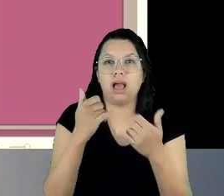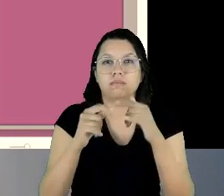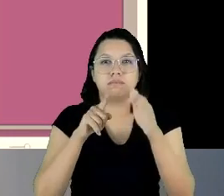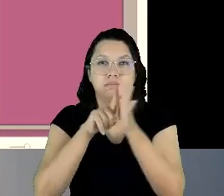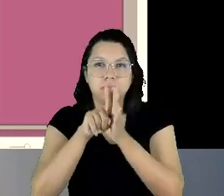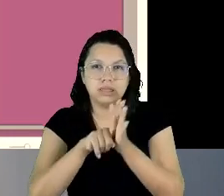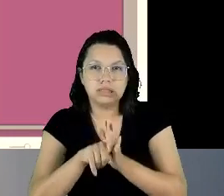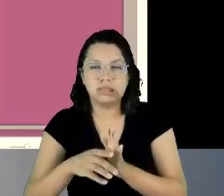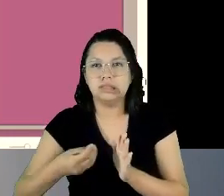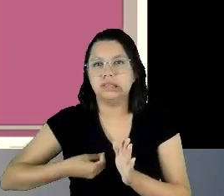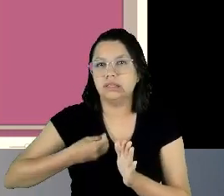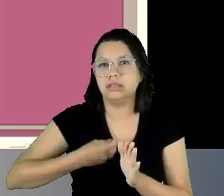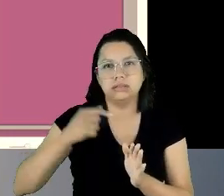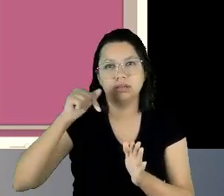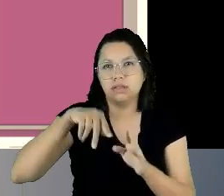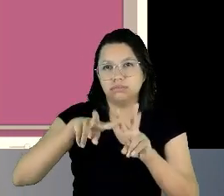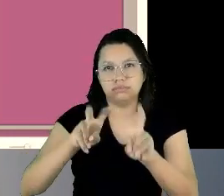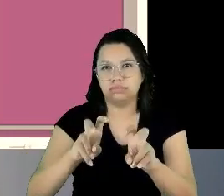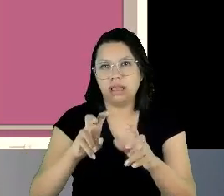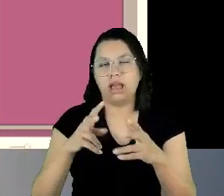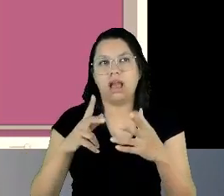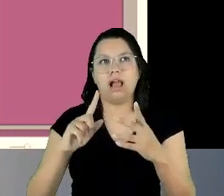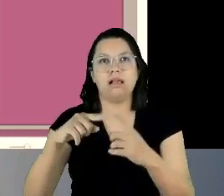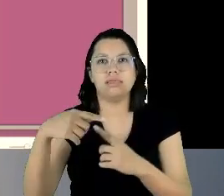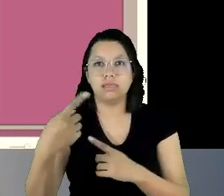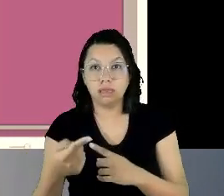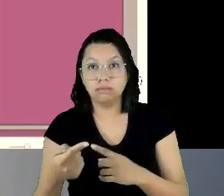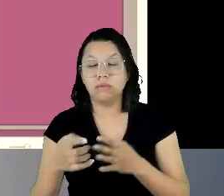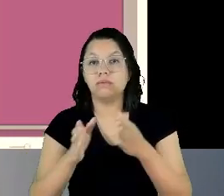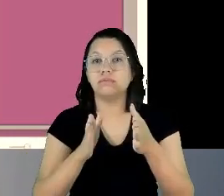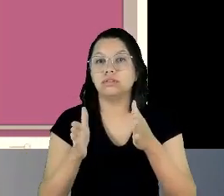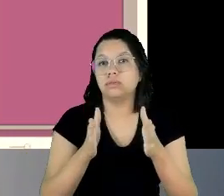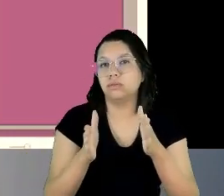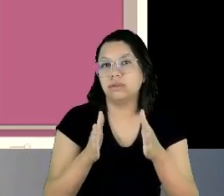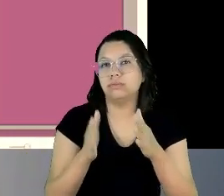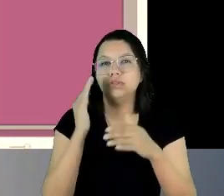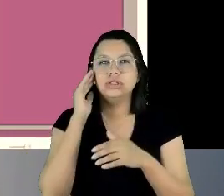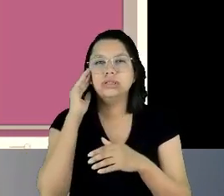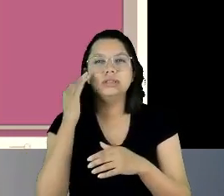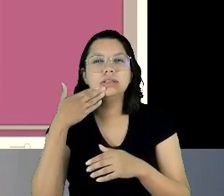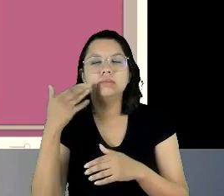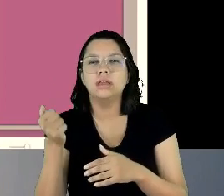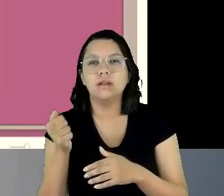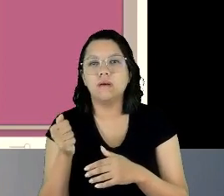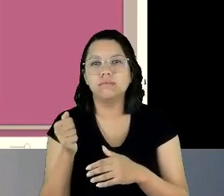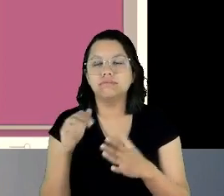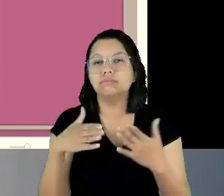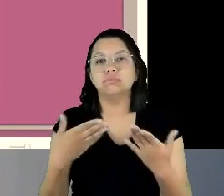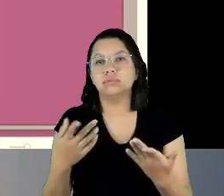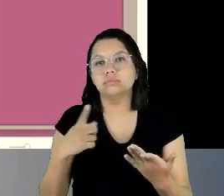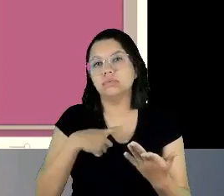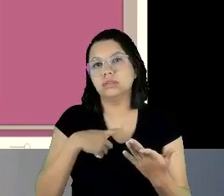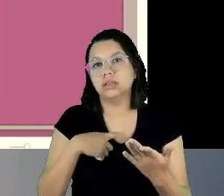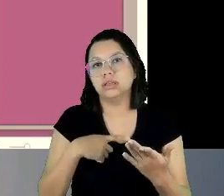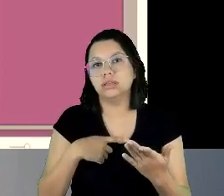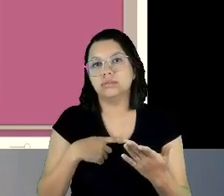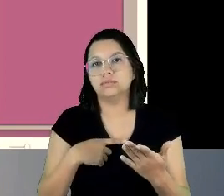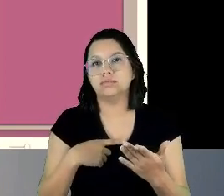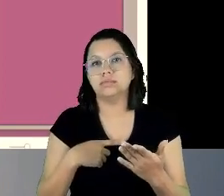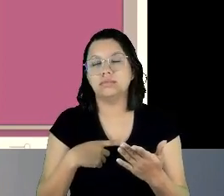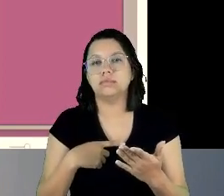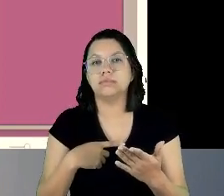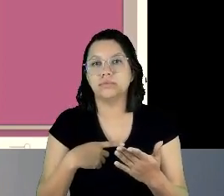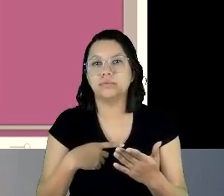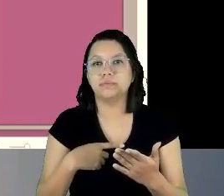existem sobre o problema. Depois a gente entra no momento de compreender melhor, ou seja, a gente tem um